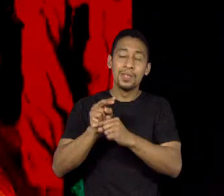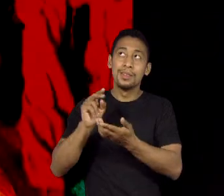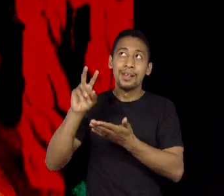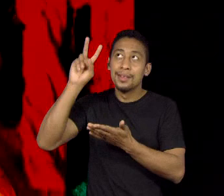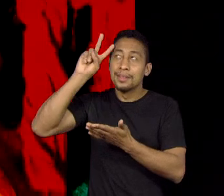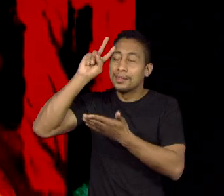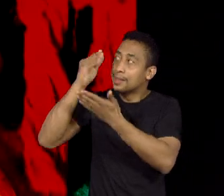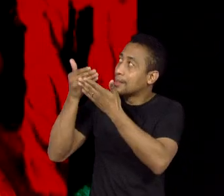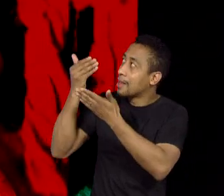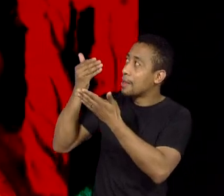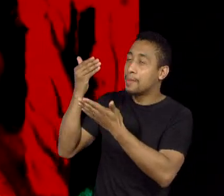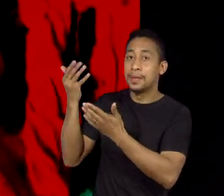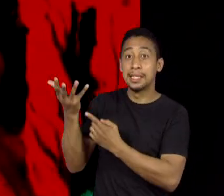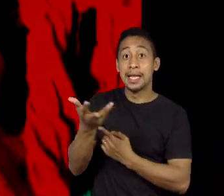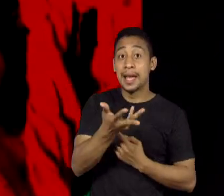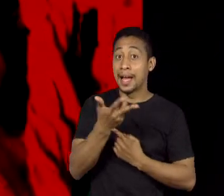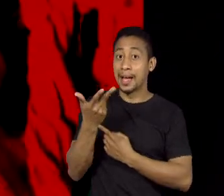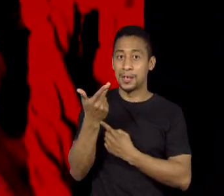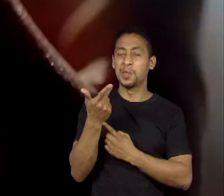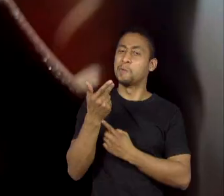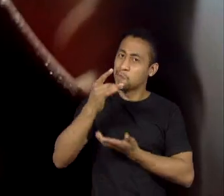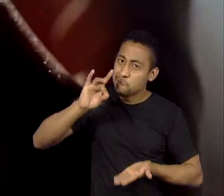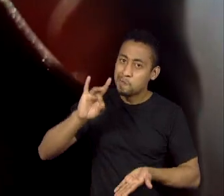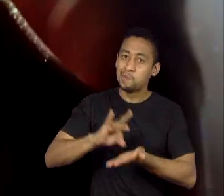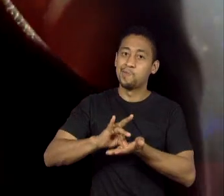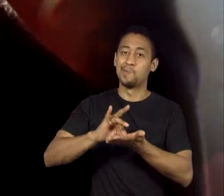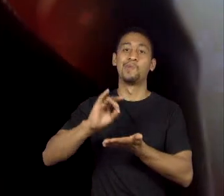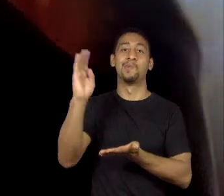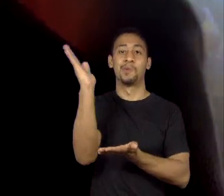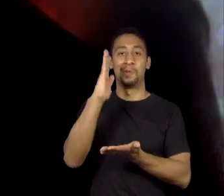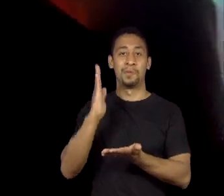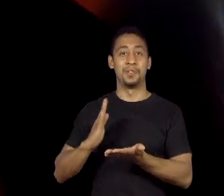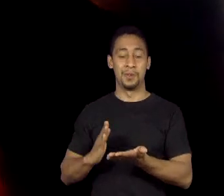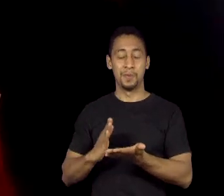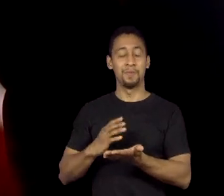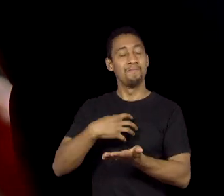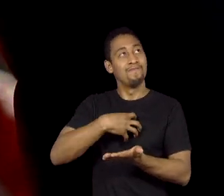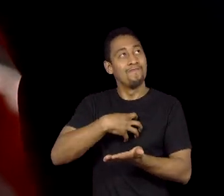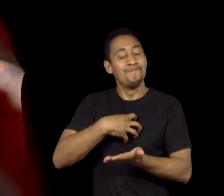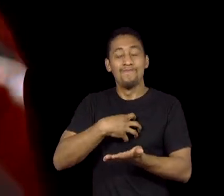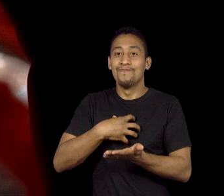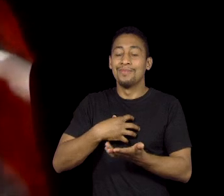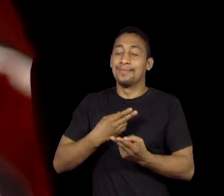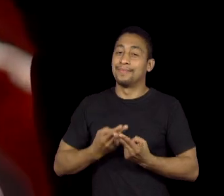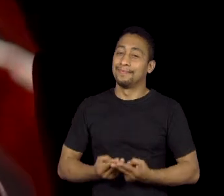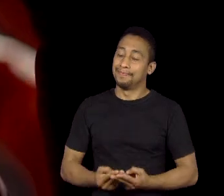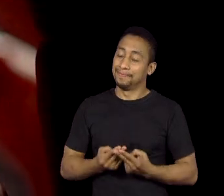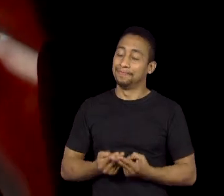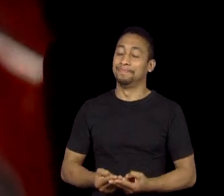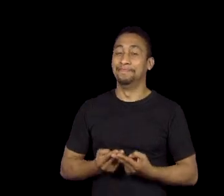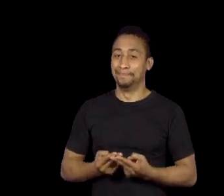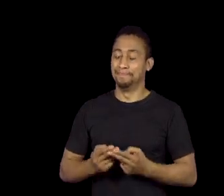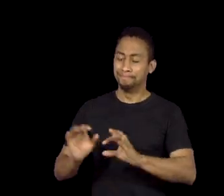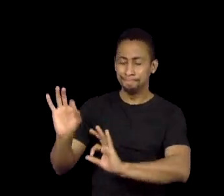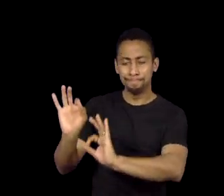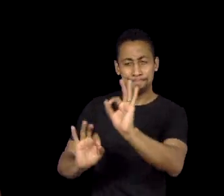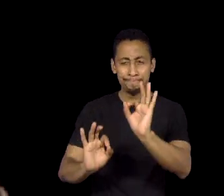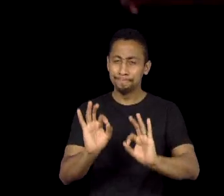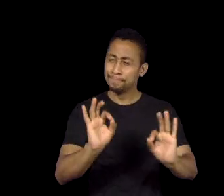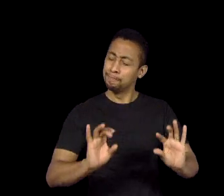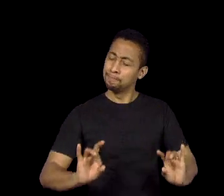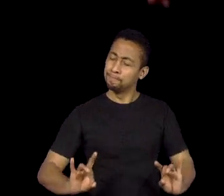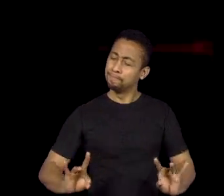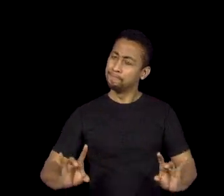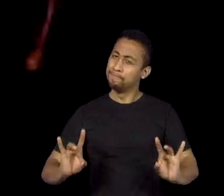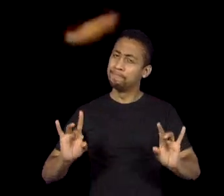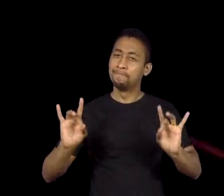artística genuinamente brasileira. Um artesão paciente, criador de verdadeiras joias, onde se